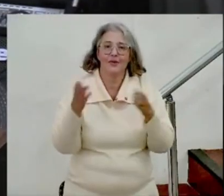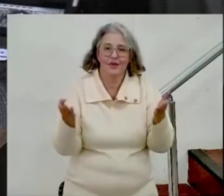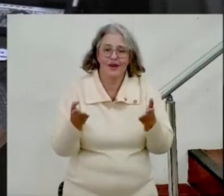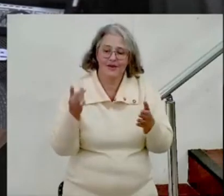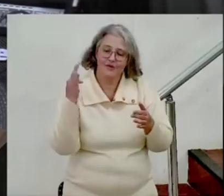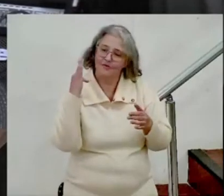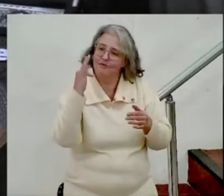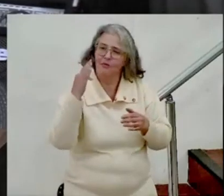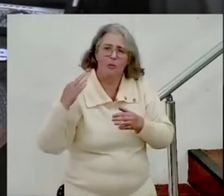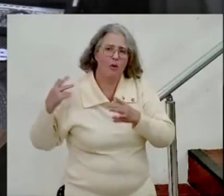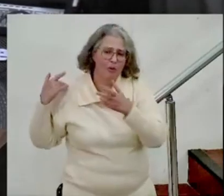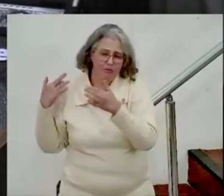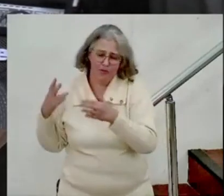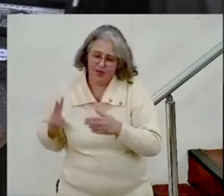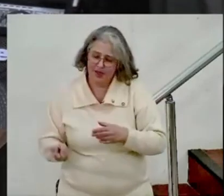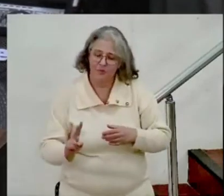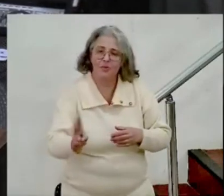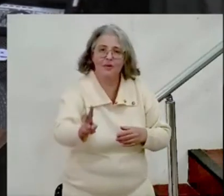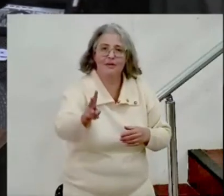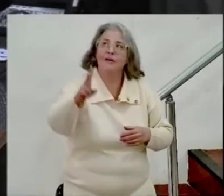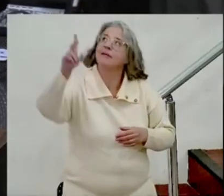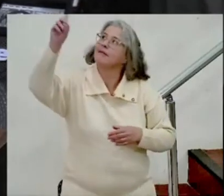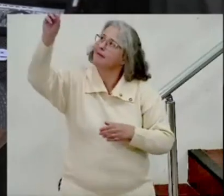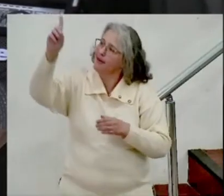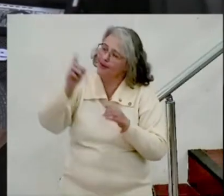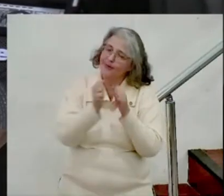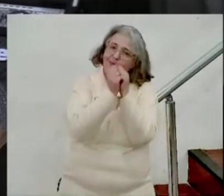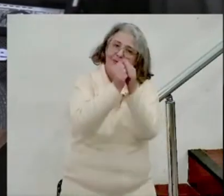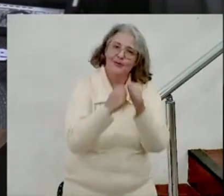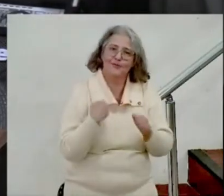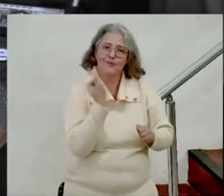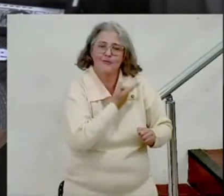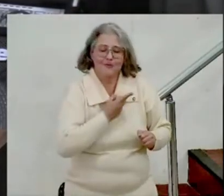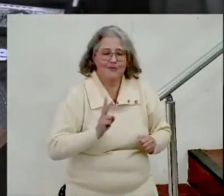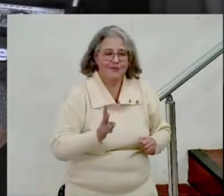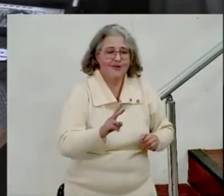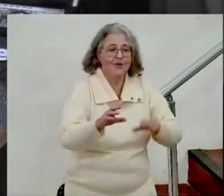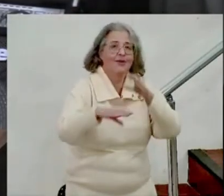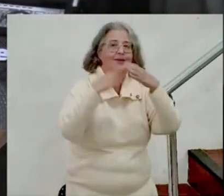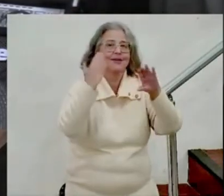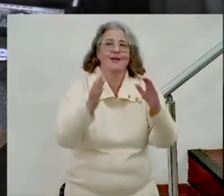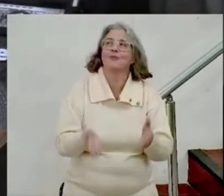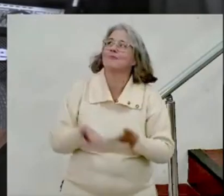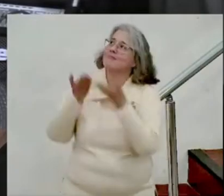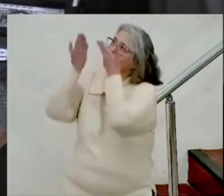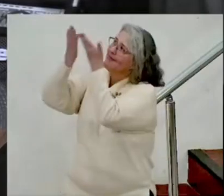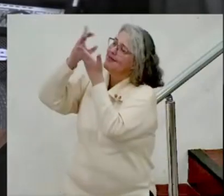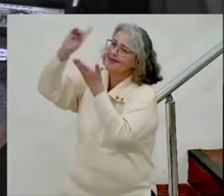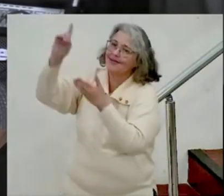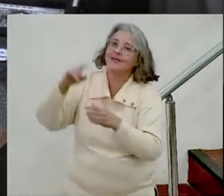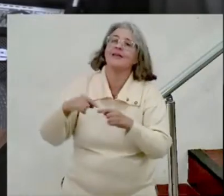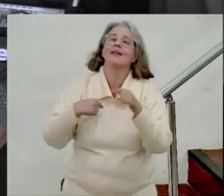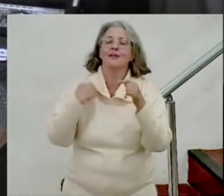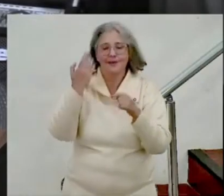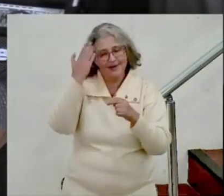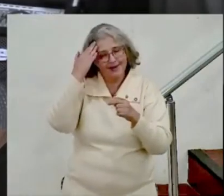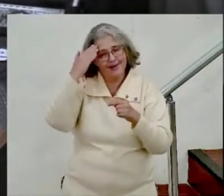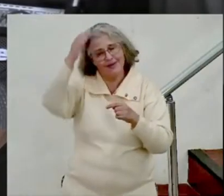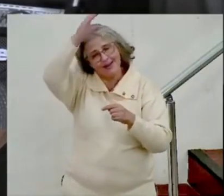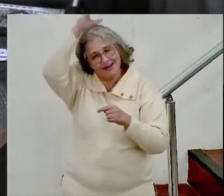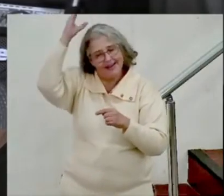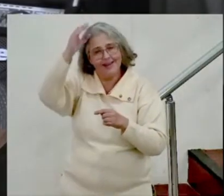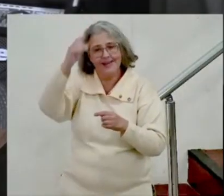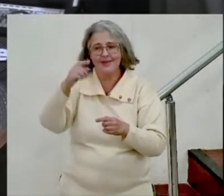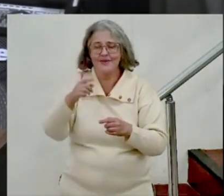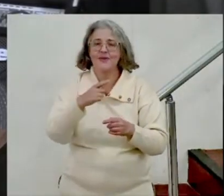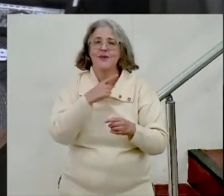o povo protegido por Deus. Nós somos o povo que ora a Deus. Nós somos o povo que canta para Deus. Nós somos o povo que sabe que é Cristo que mata a nossa sede. Nós não